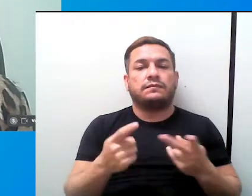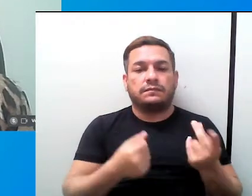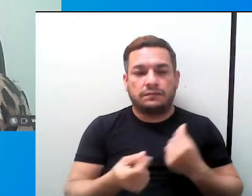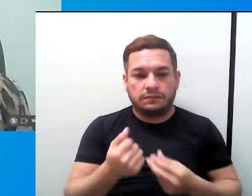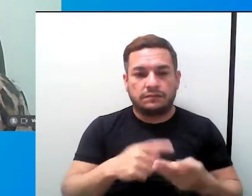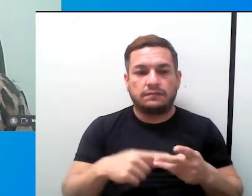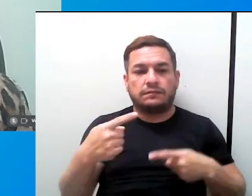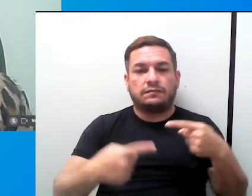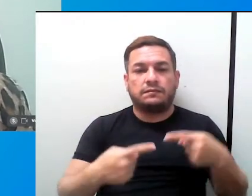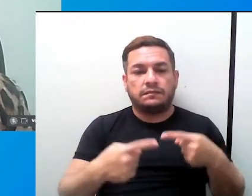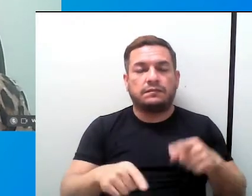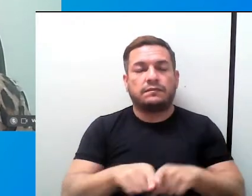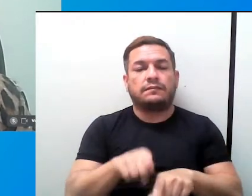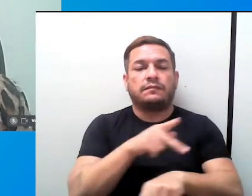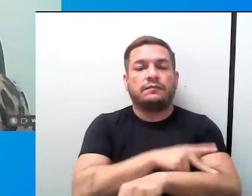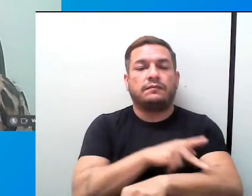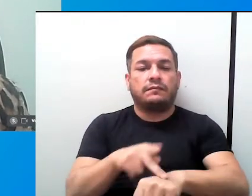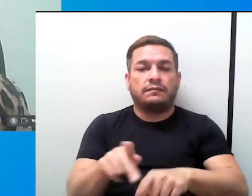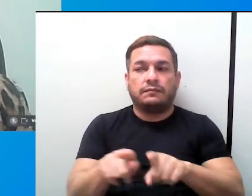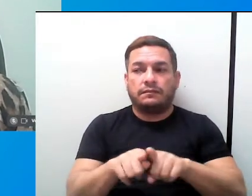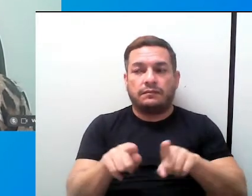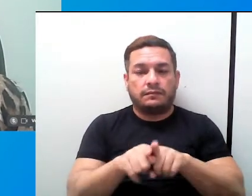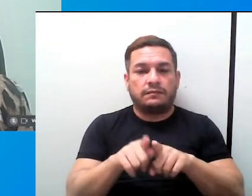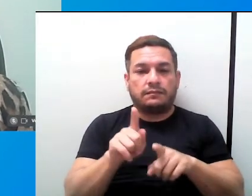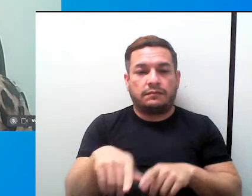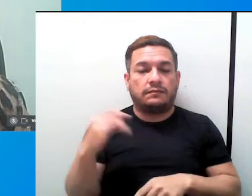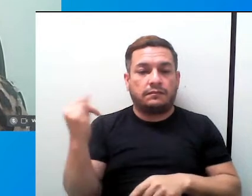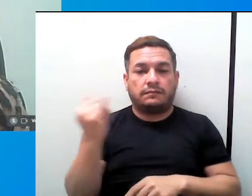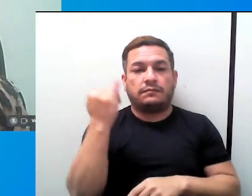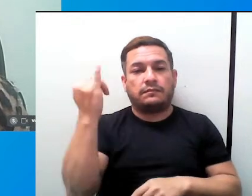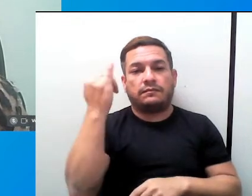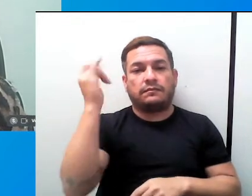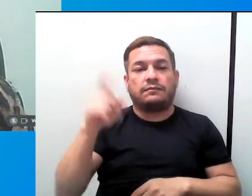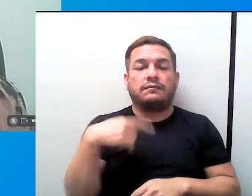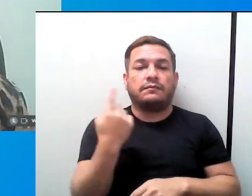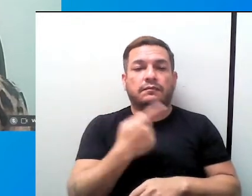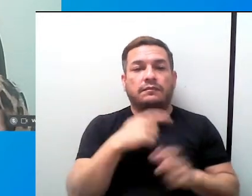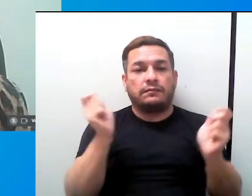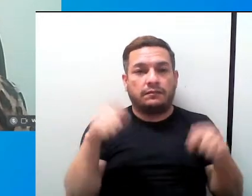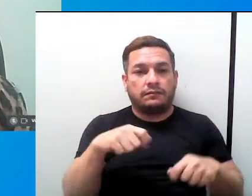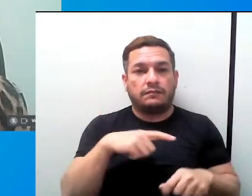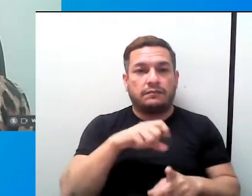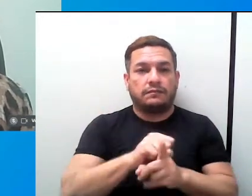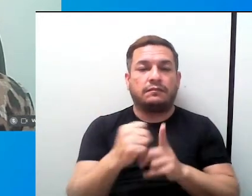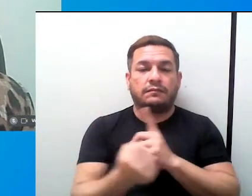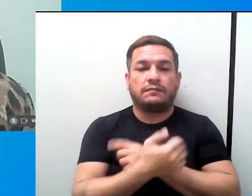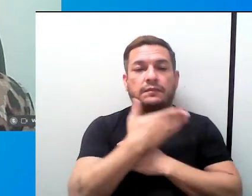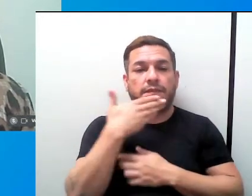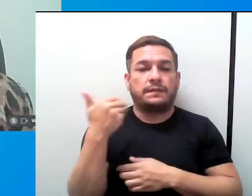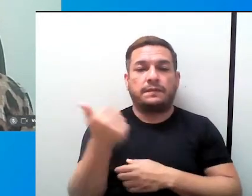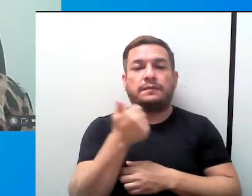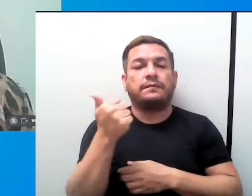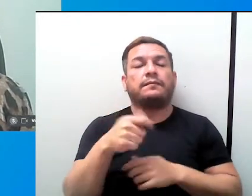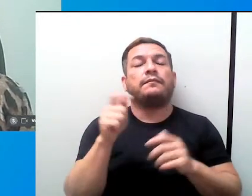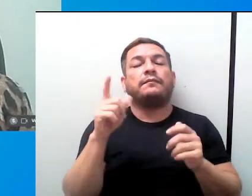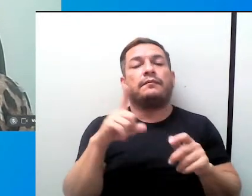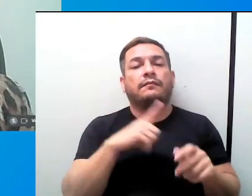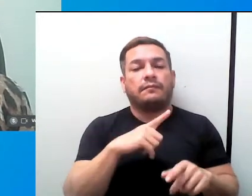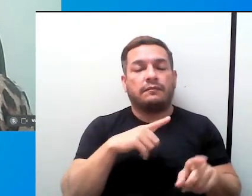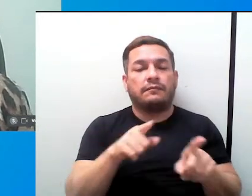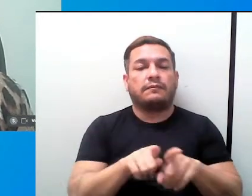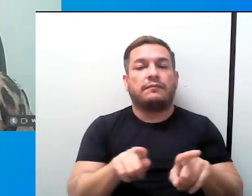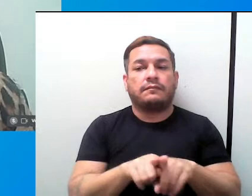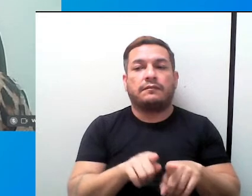políticos e pedagógicos necessários para que a gente tenha uma sociedade melhor, para que a gente